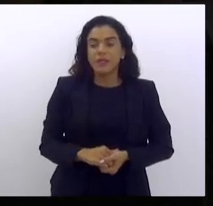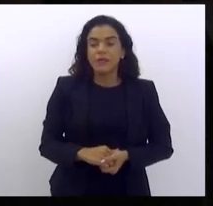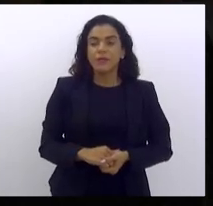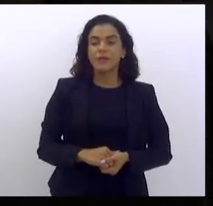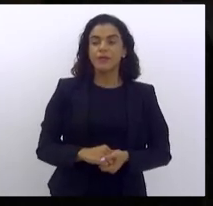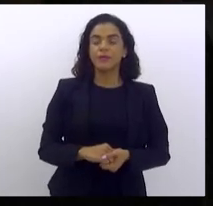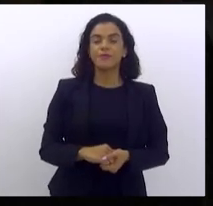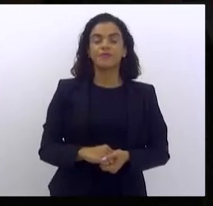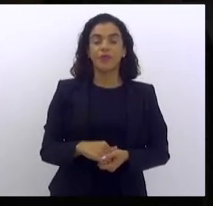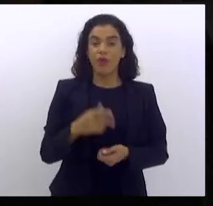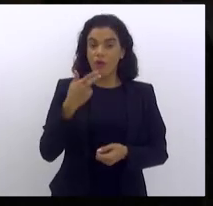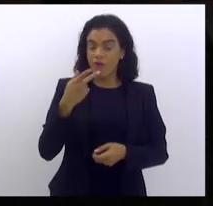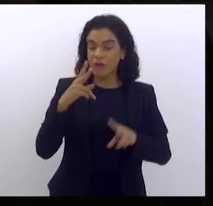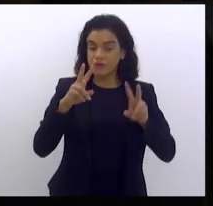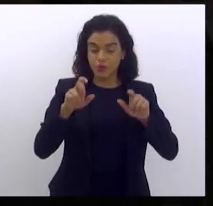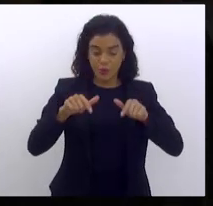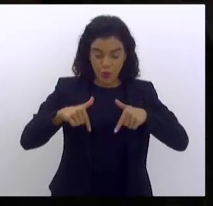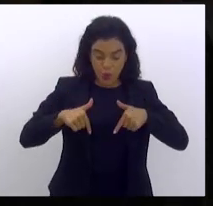que